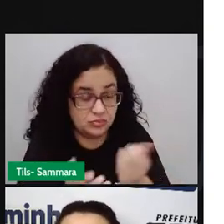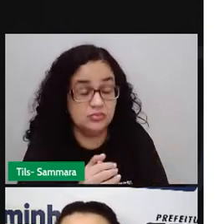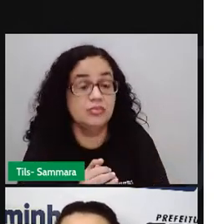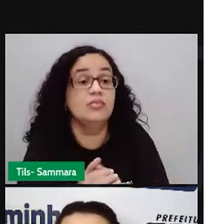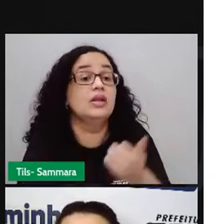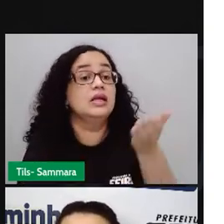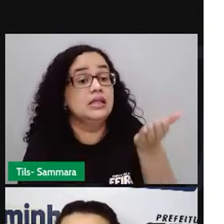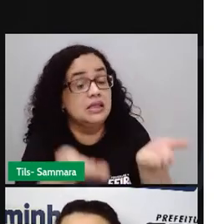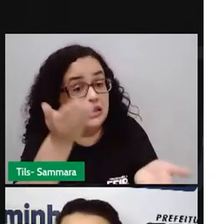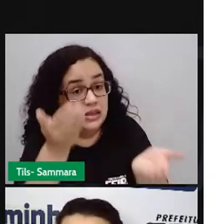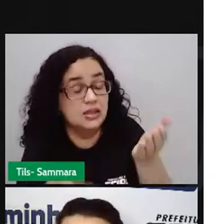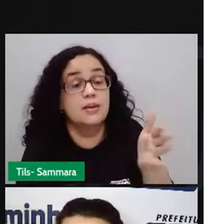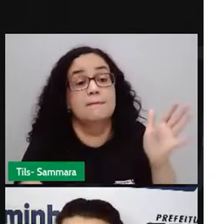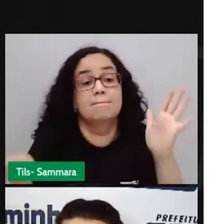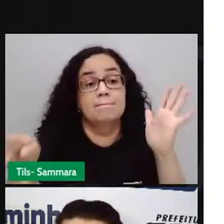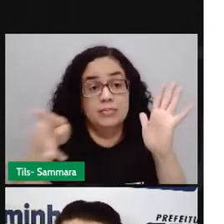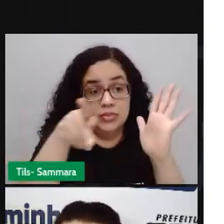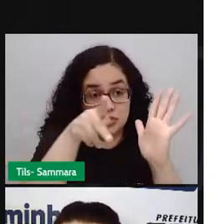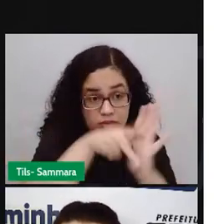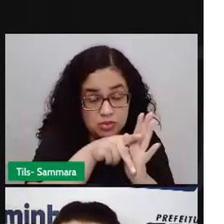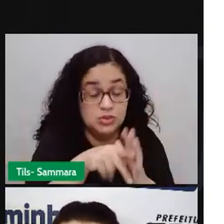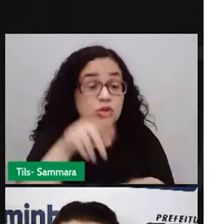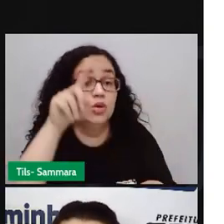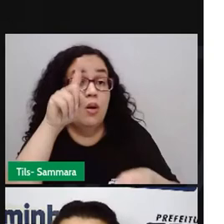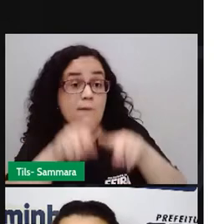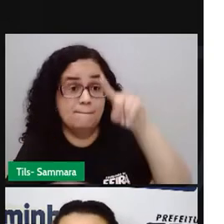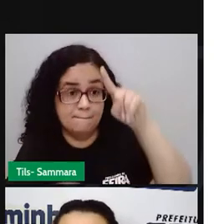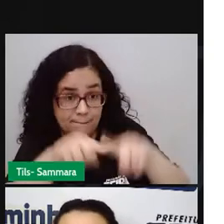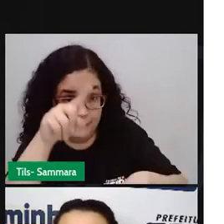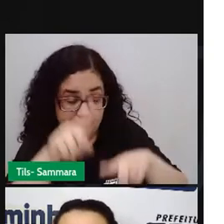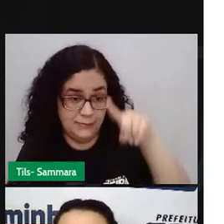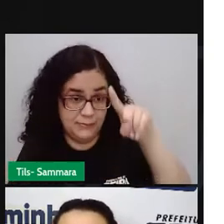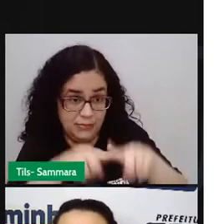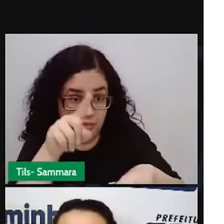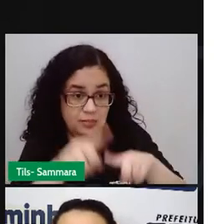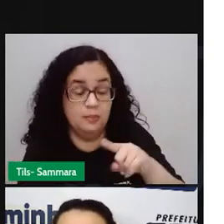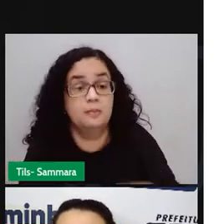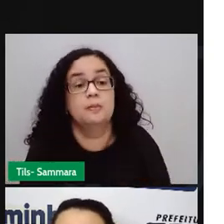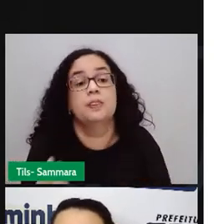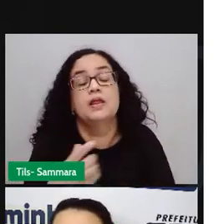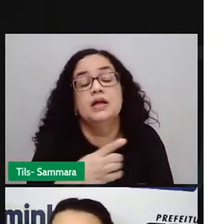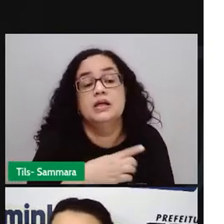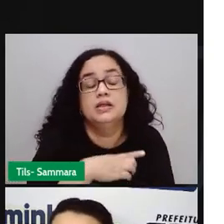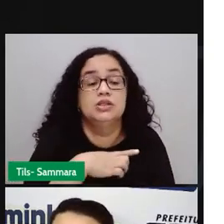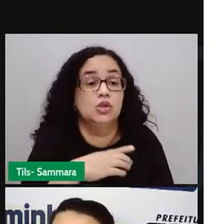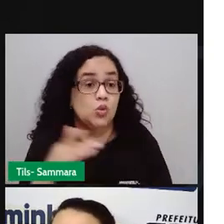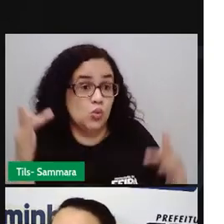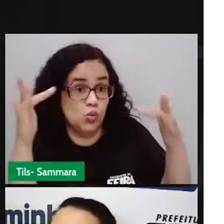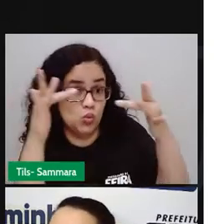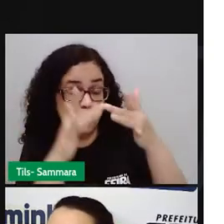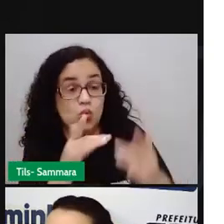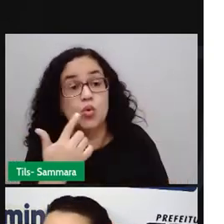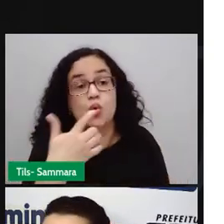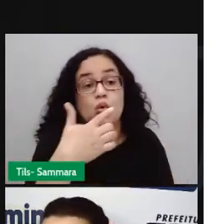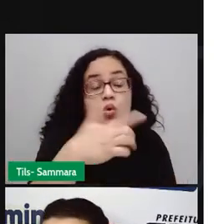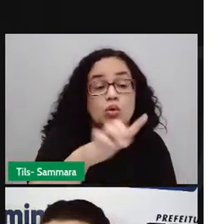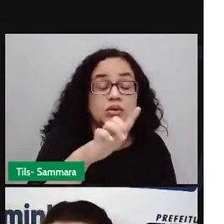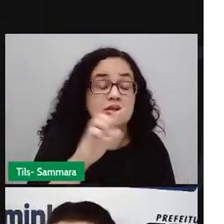A densidade é uma propriedade dos materiais, né, que através da combinação de